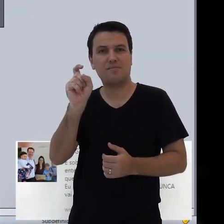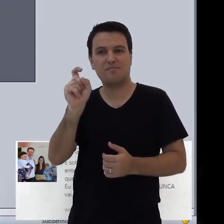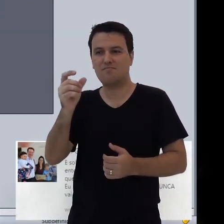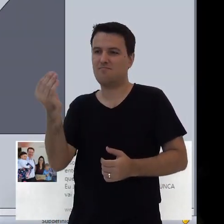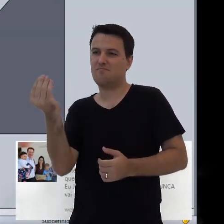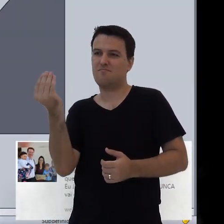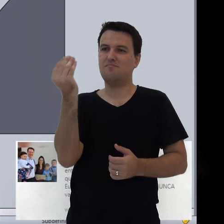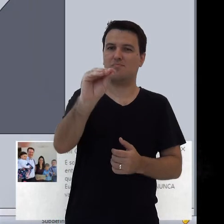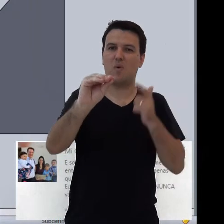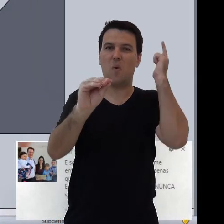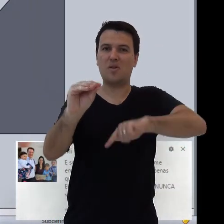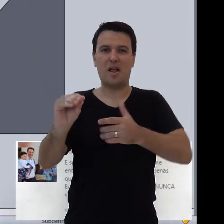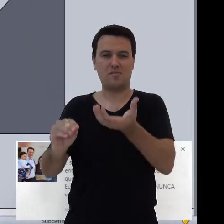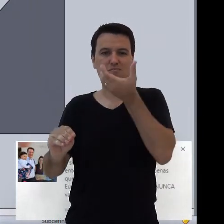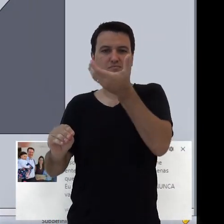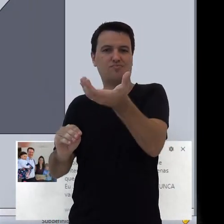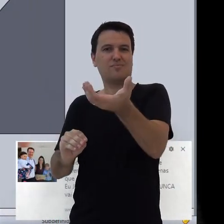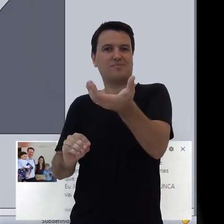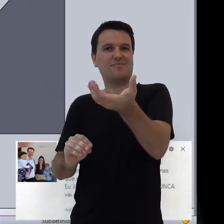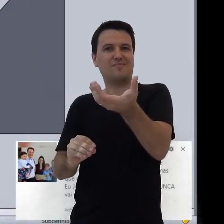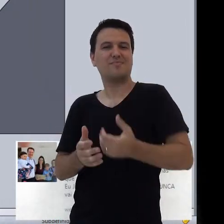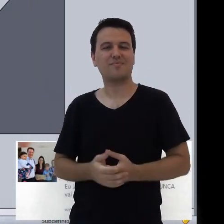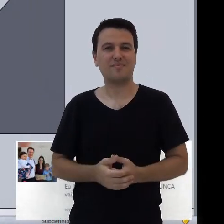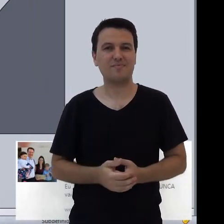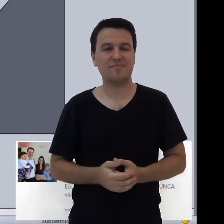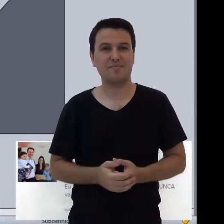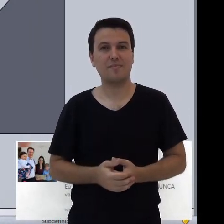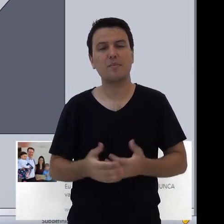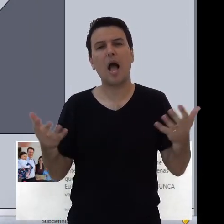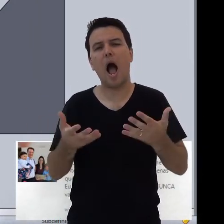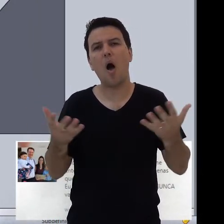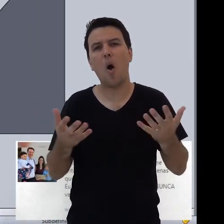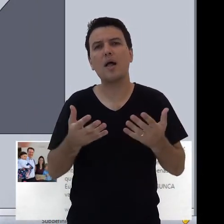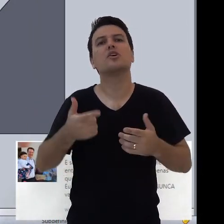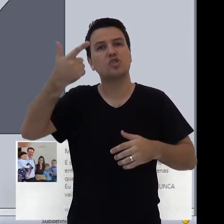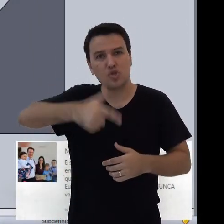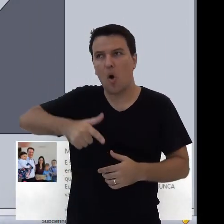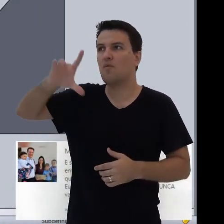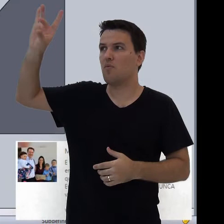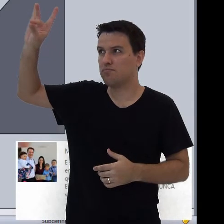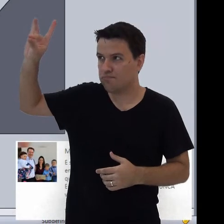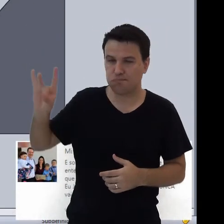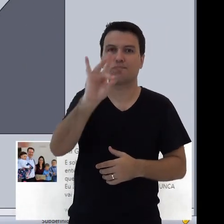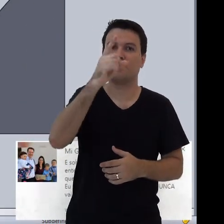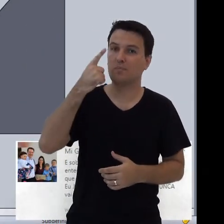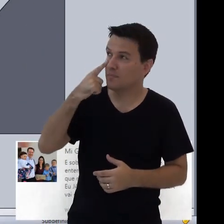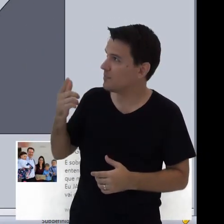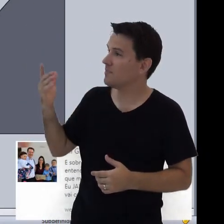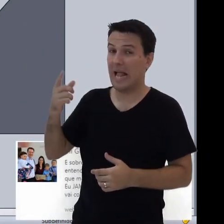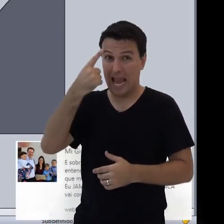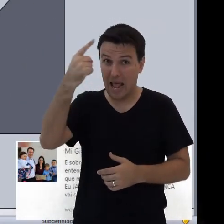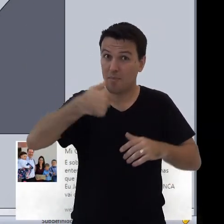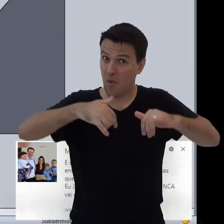tela e ele insere a rampa, tá? Bom, o próximo passo é inserir o próximo